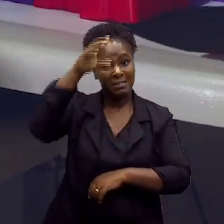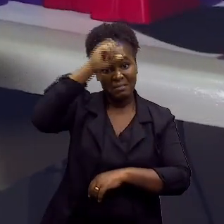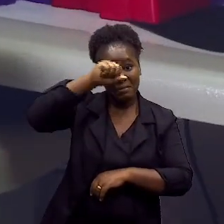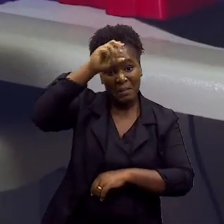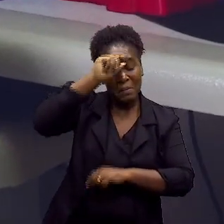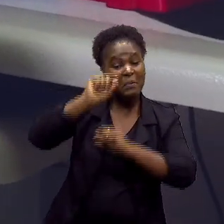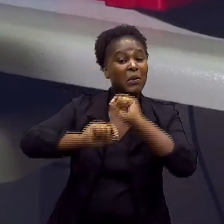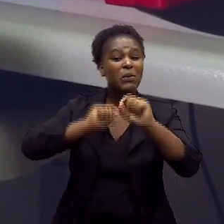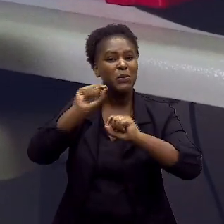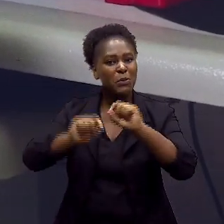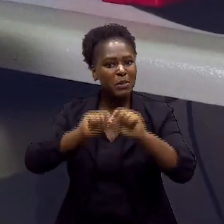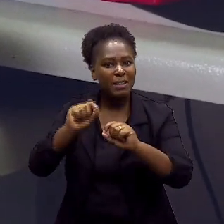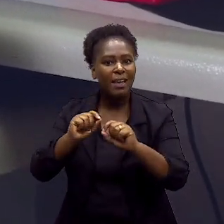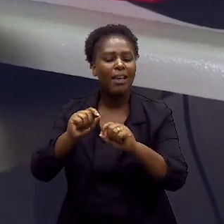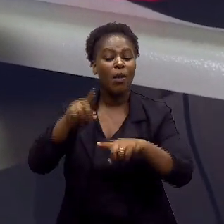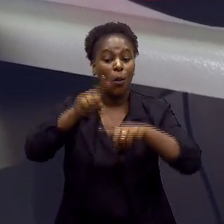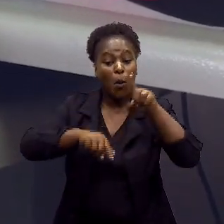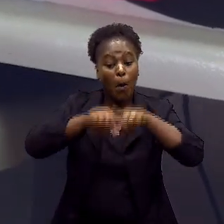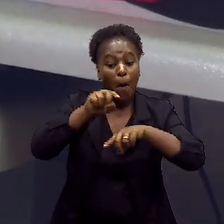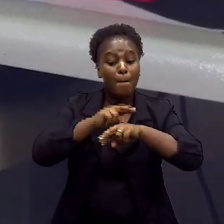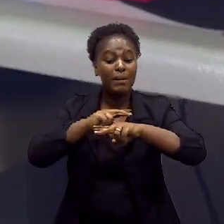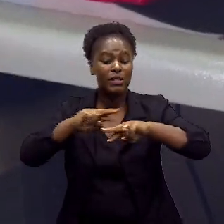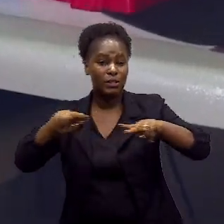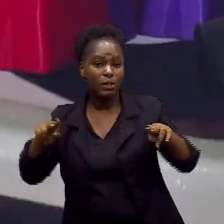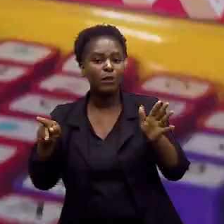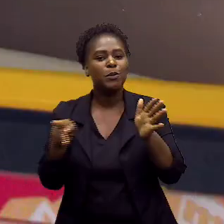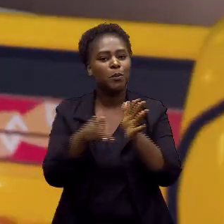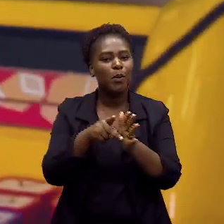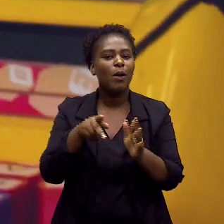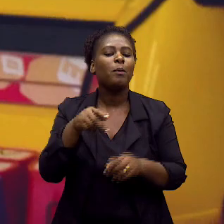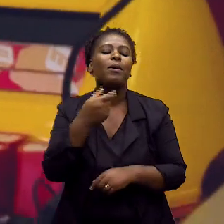Agora vamos aprender School Objects in English.